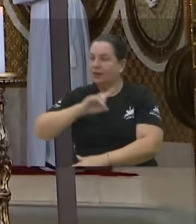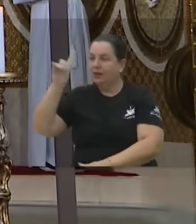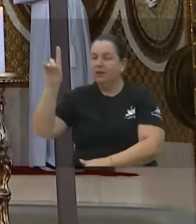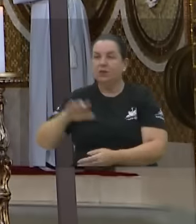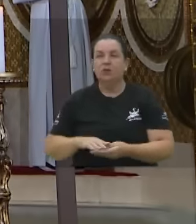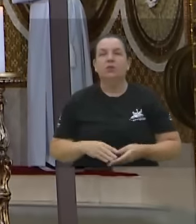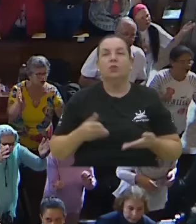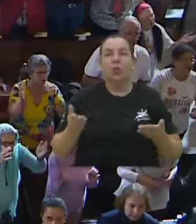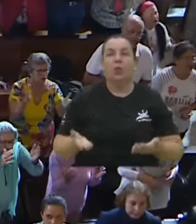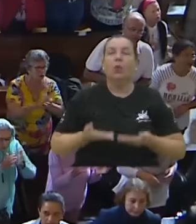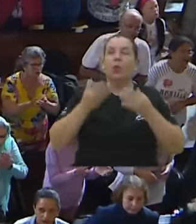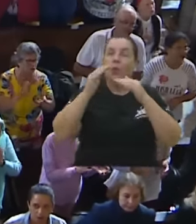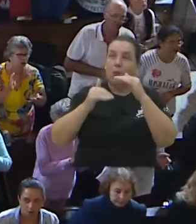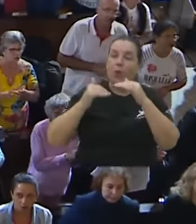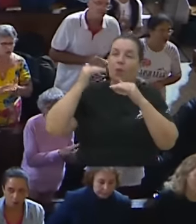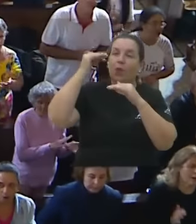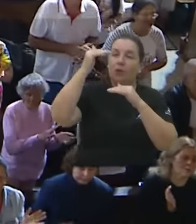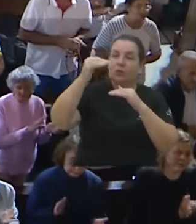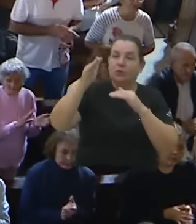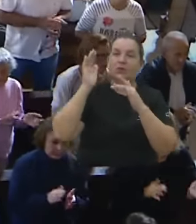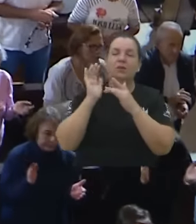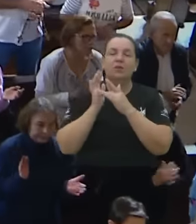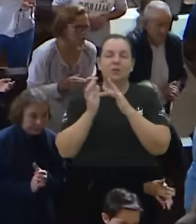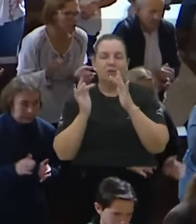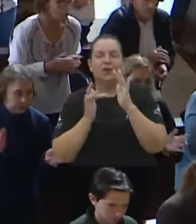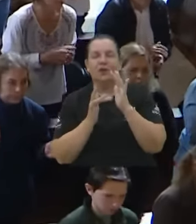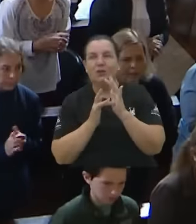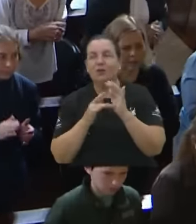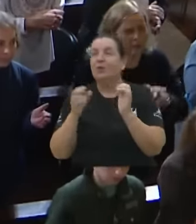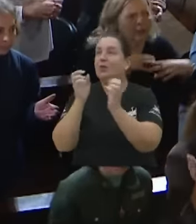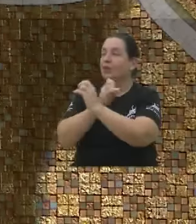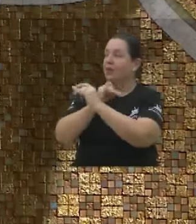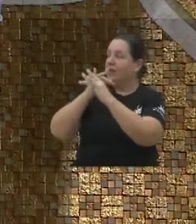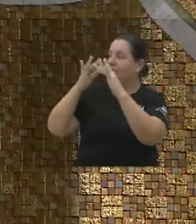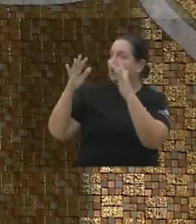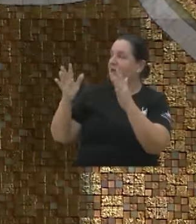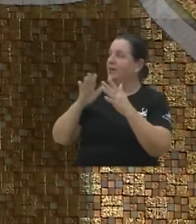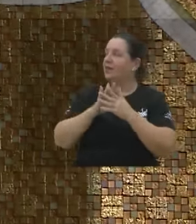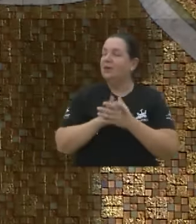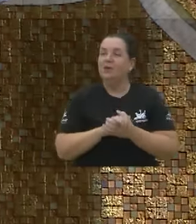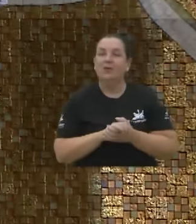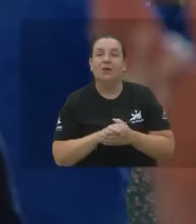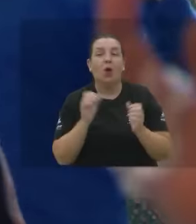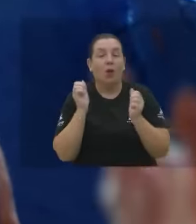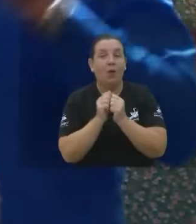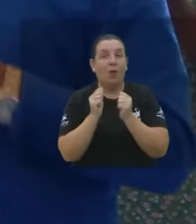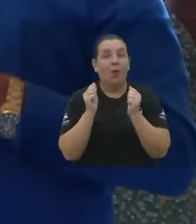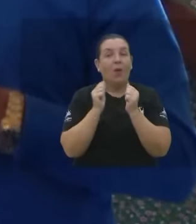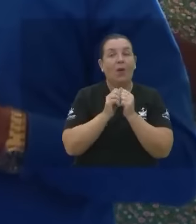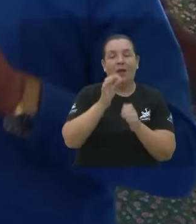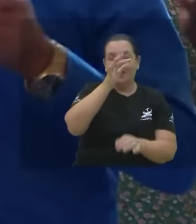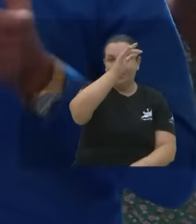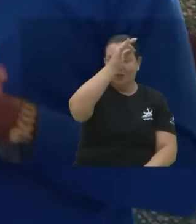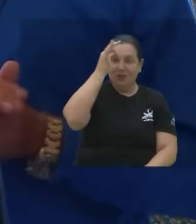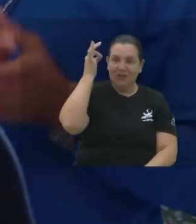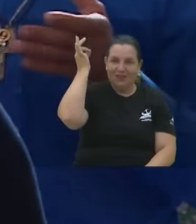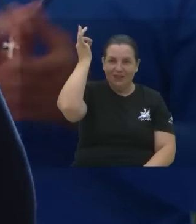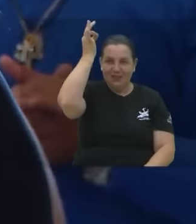Glória a Deus, o Altíssimo Senhor. Glória a Deus, com